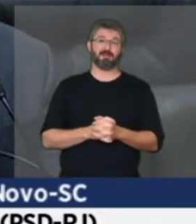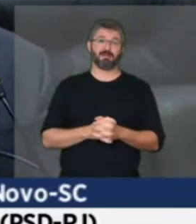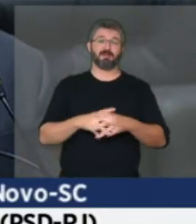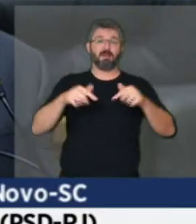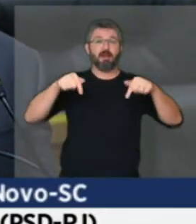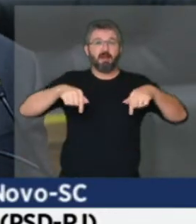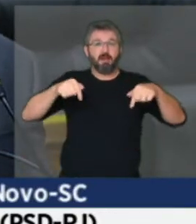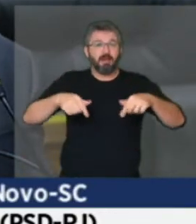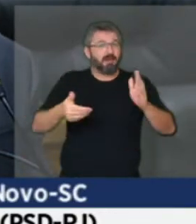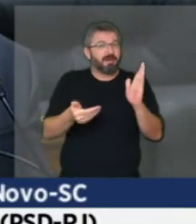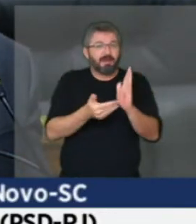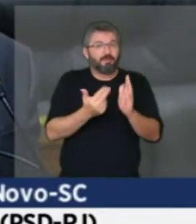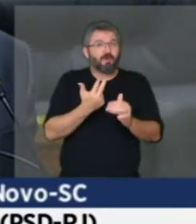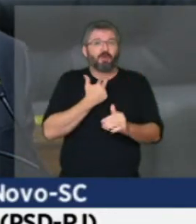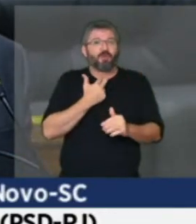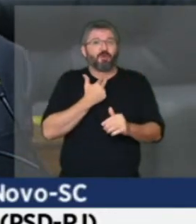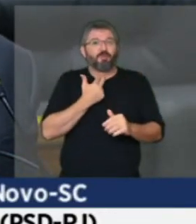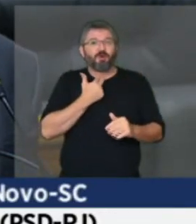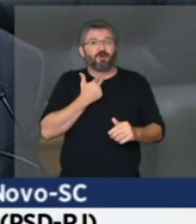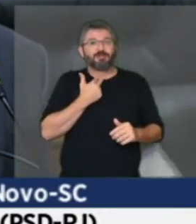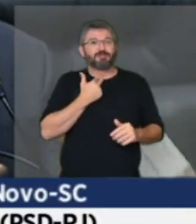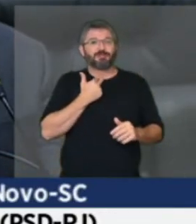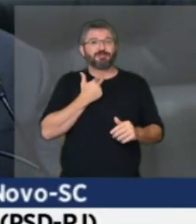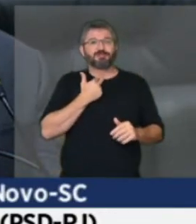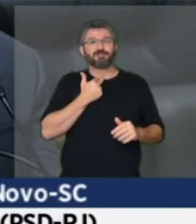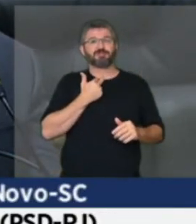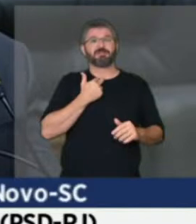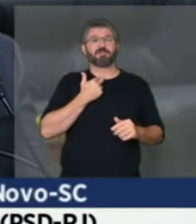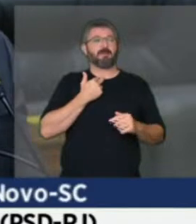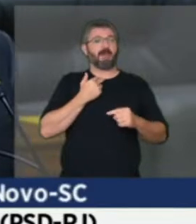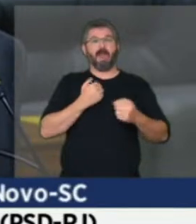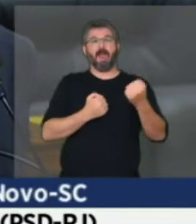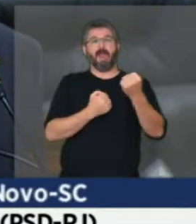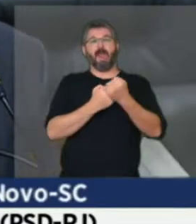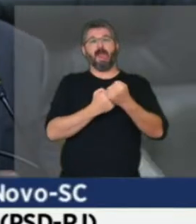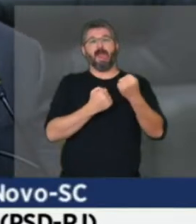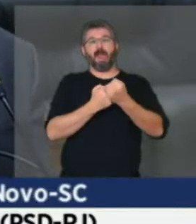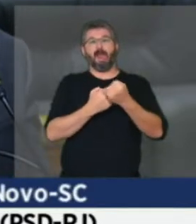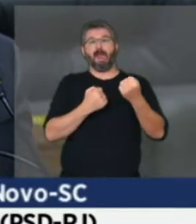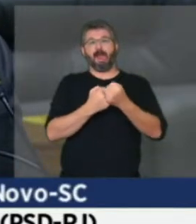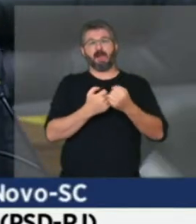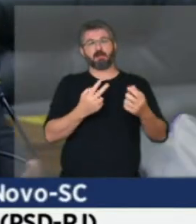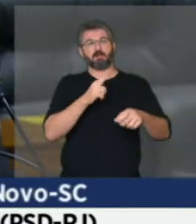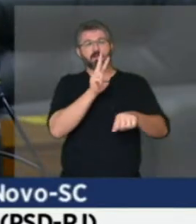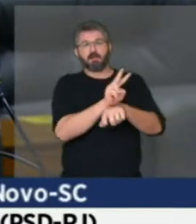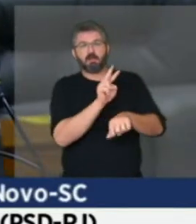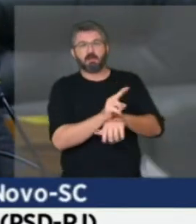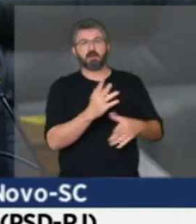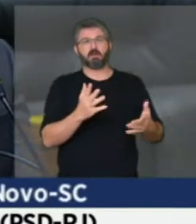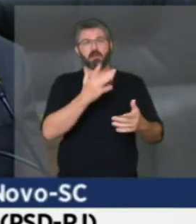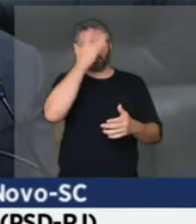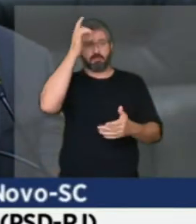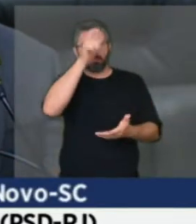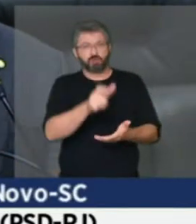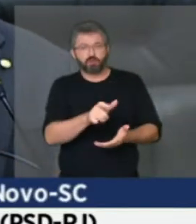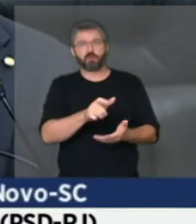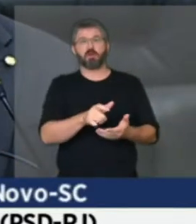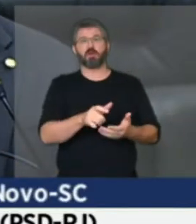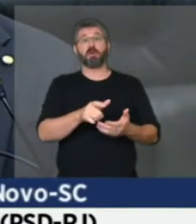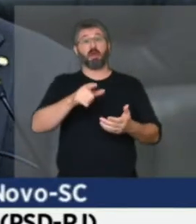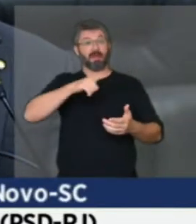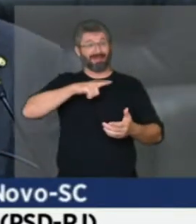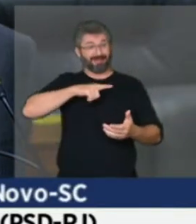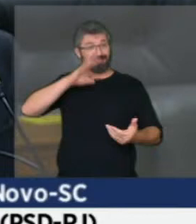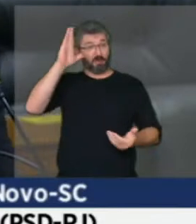casa não pode estar em conluio com a proteção de alguém que está respondendo